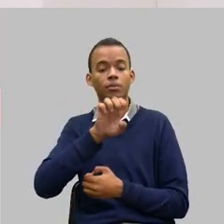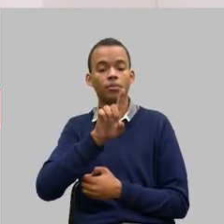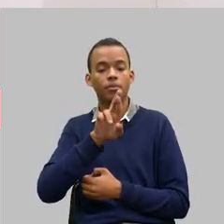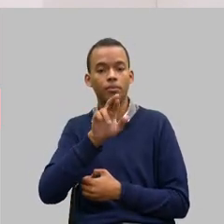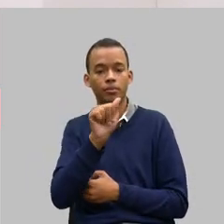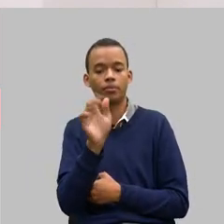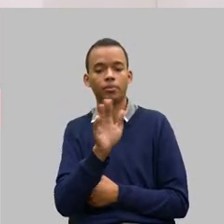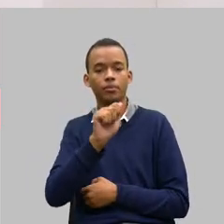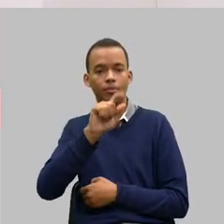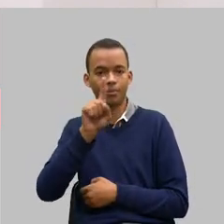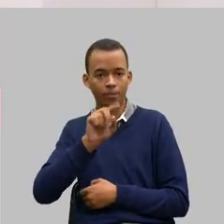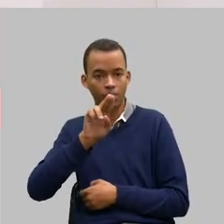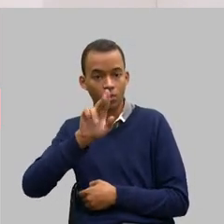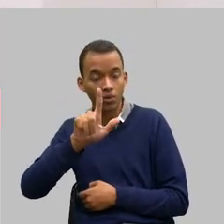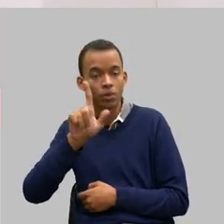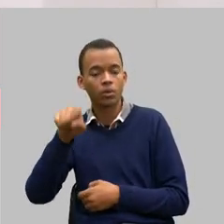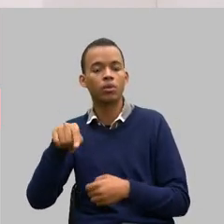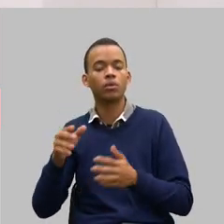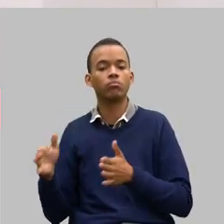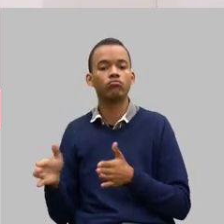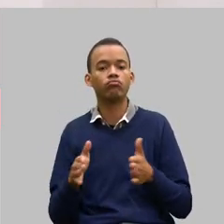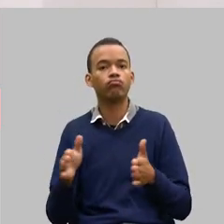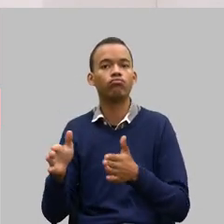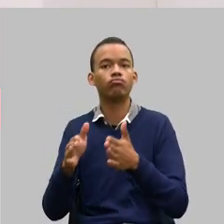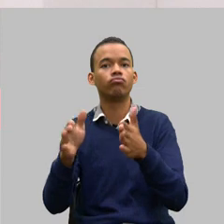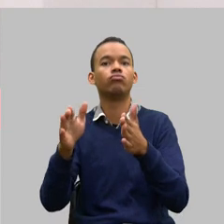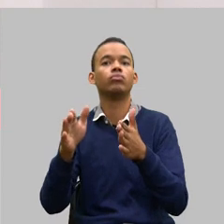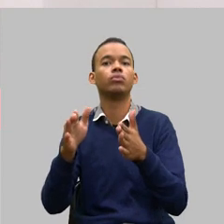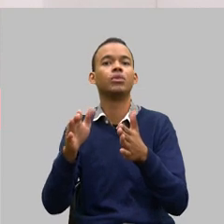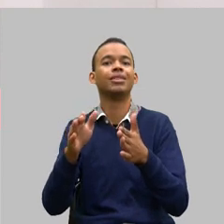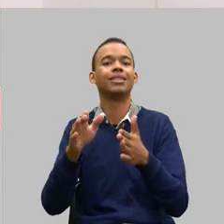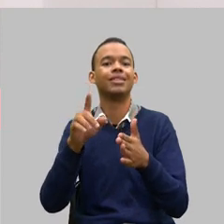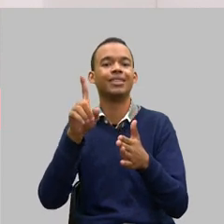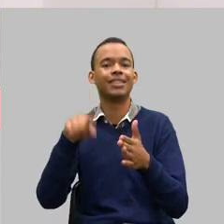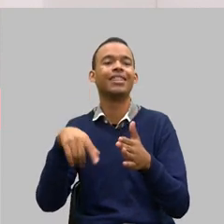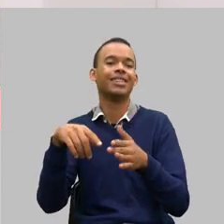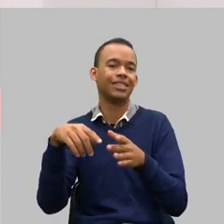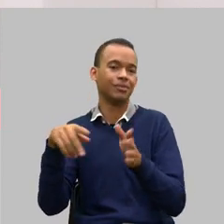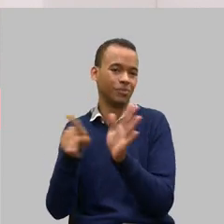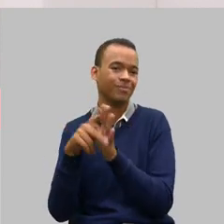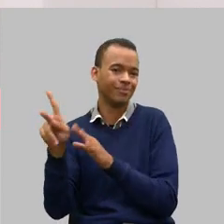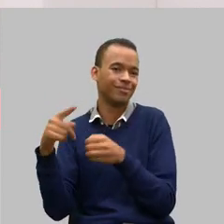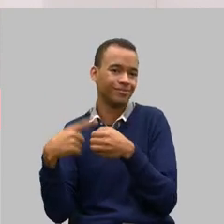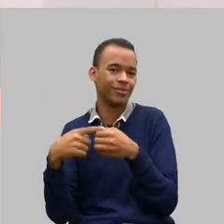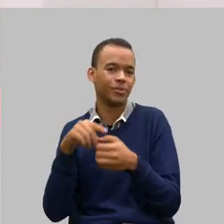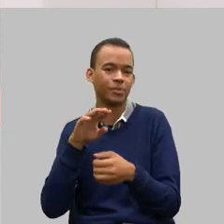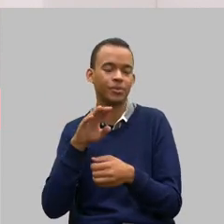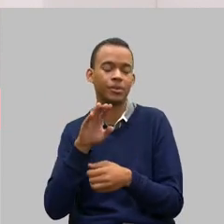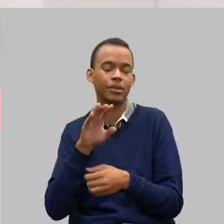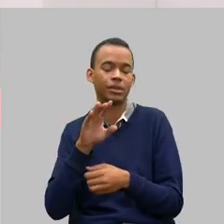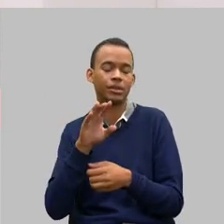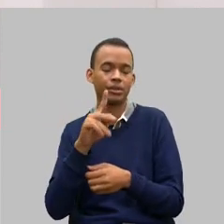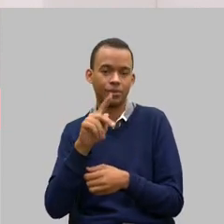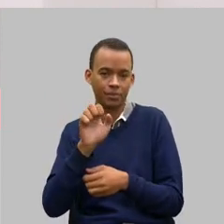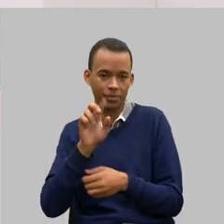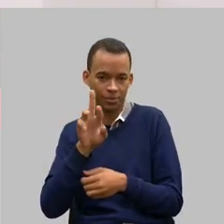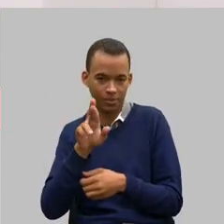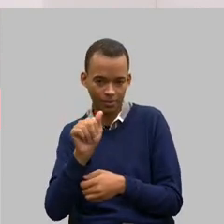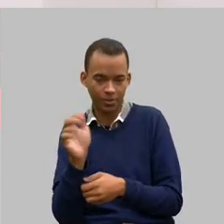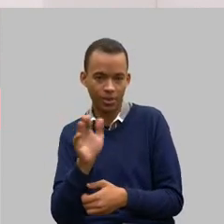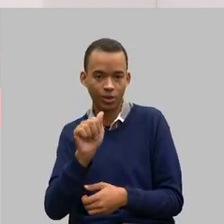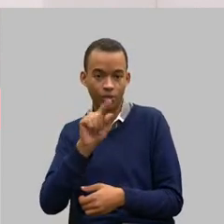que é a recuperação da estrada eh de Pedra Azul eh abr 116 é somente